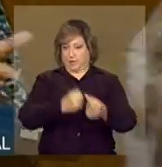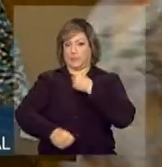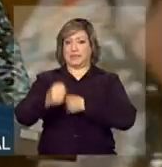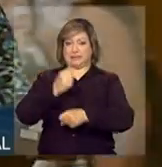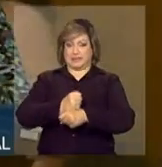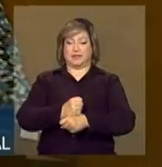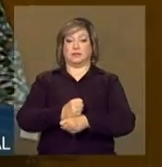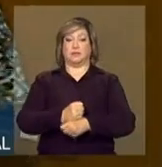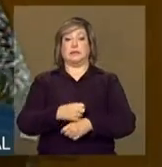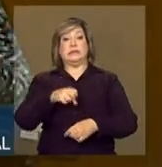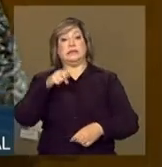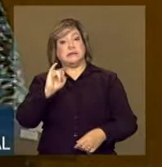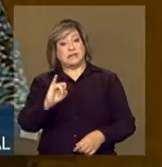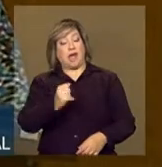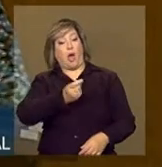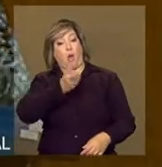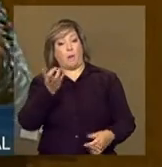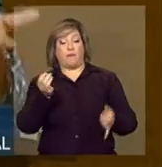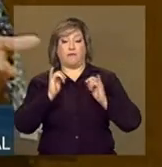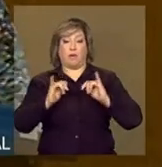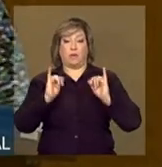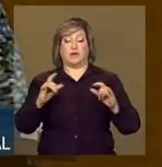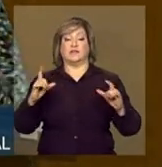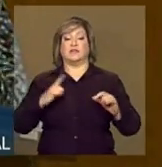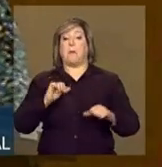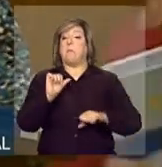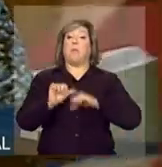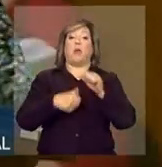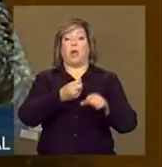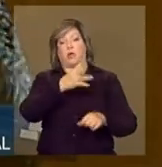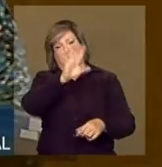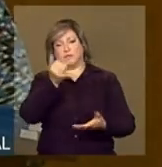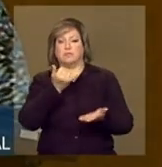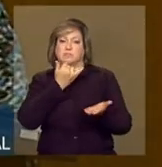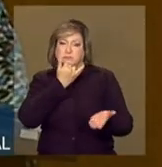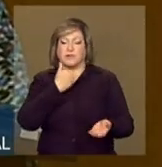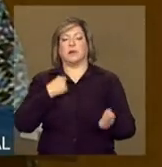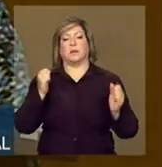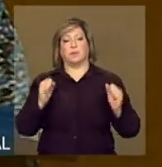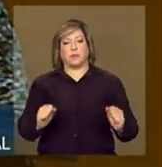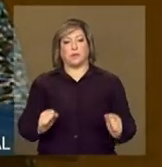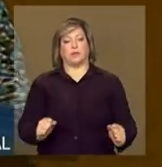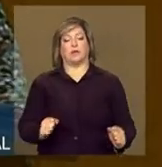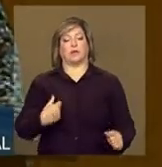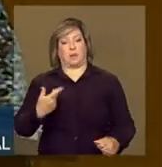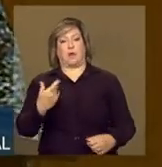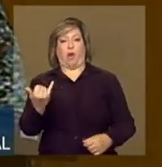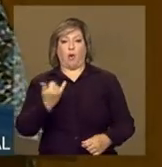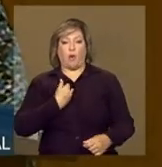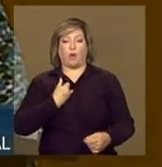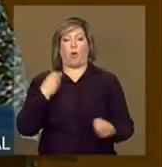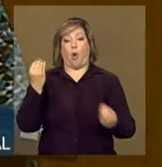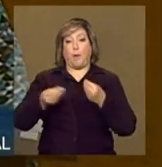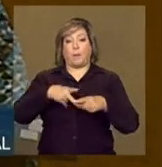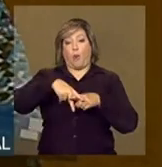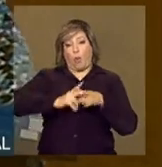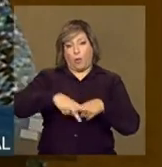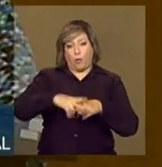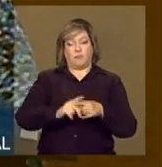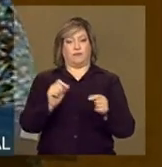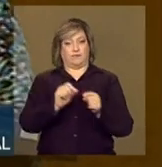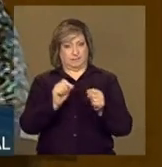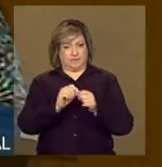alguma informação já tiver avançado em algum estado, vocês me perdoem e depois até a gente pode combinar de fazer